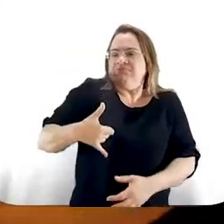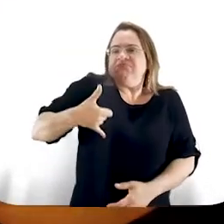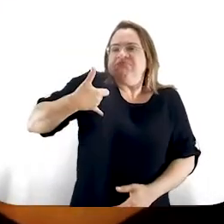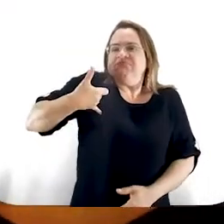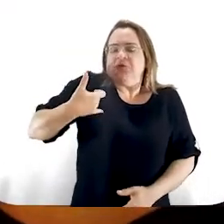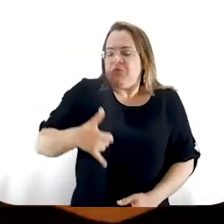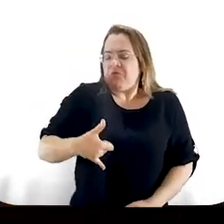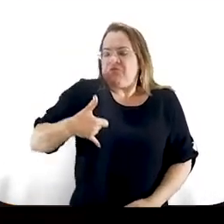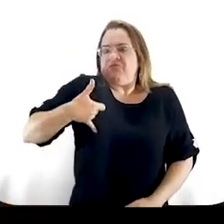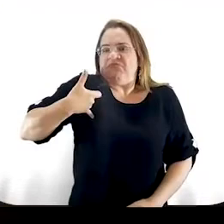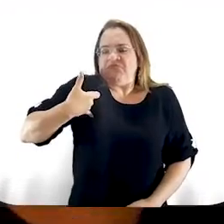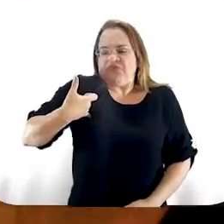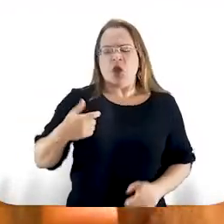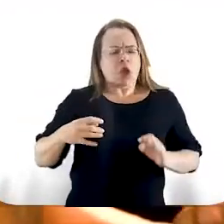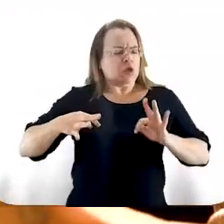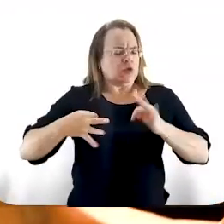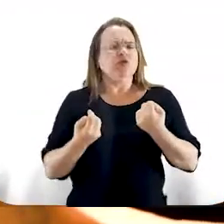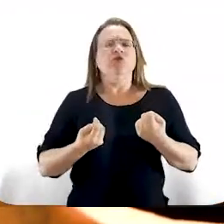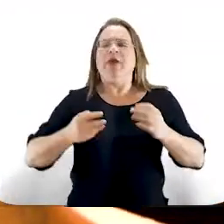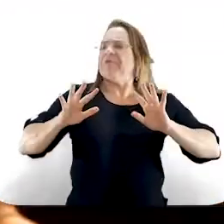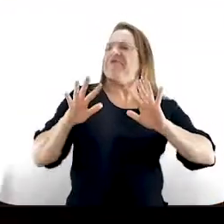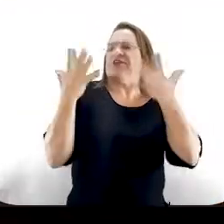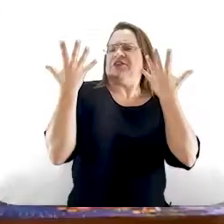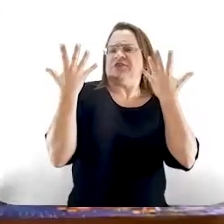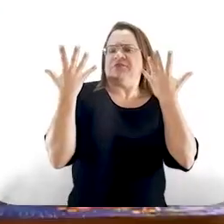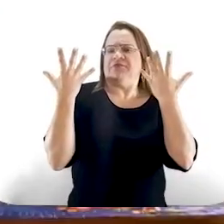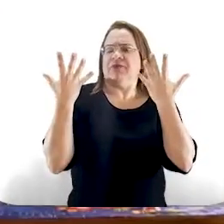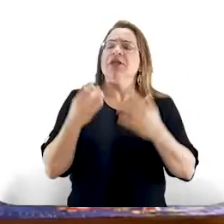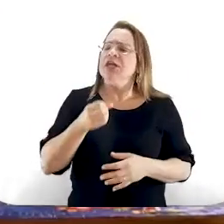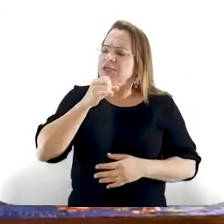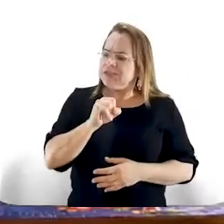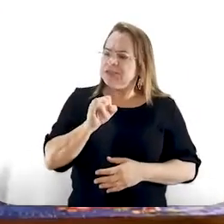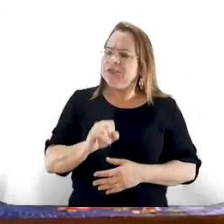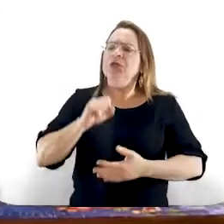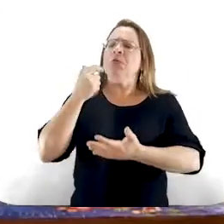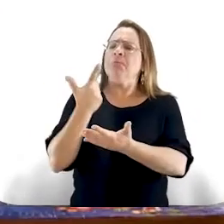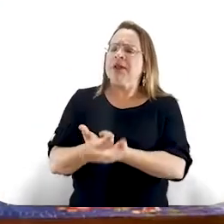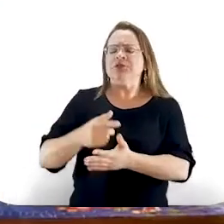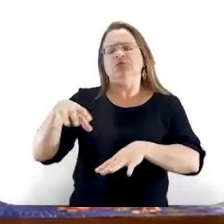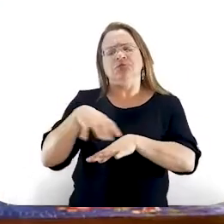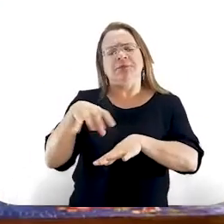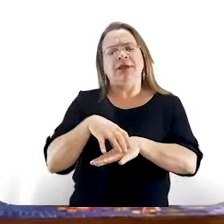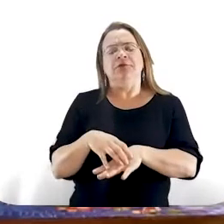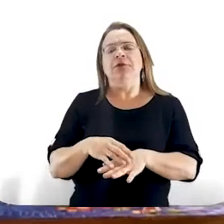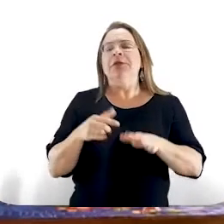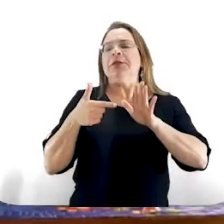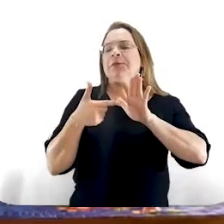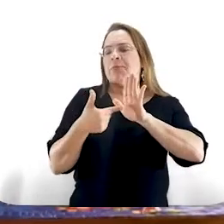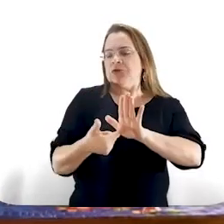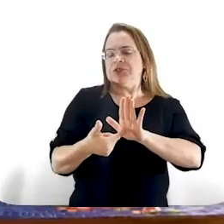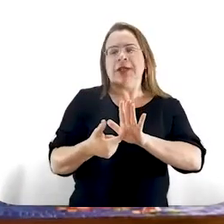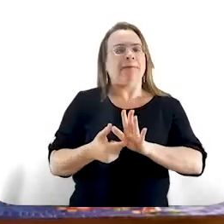muito orgulhoso. Tudo ele dava uma festa. Se ele comprava um sapato, ele queria exibir para todo